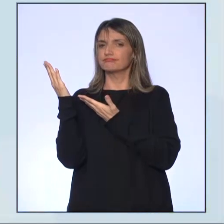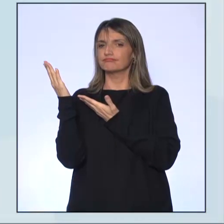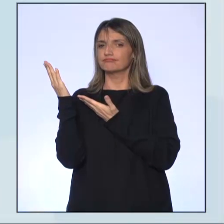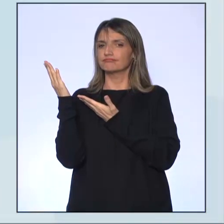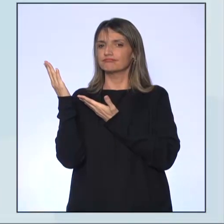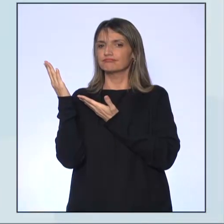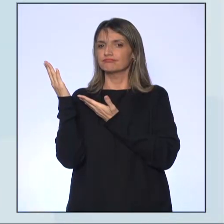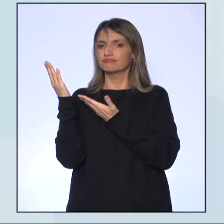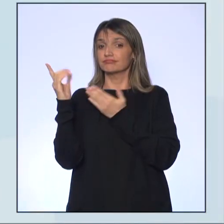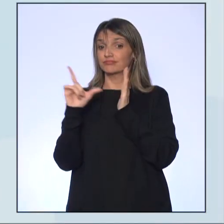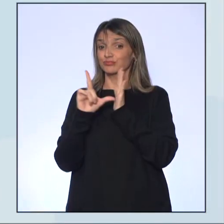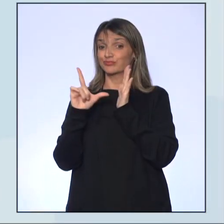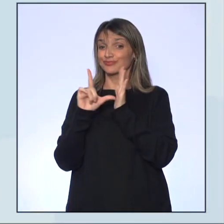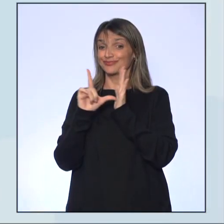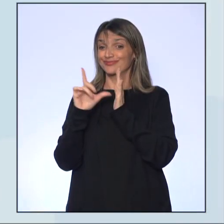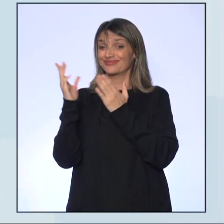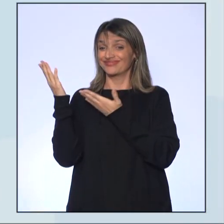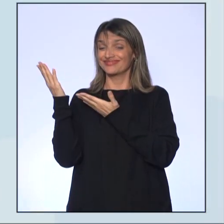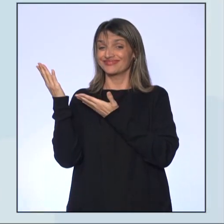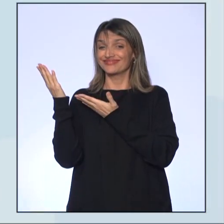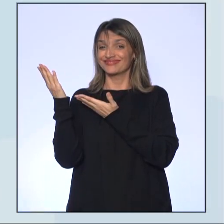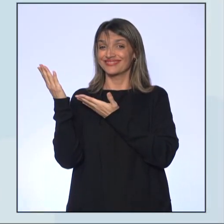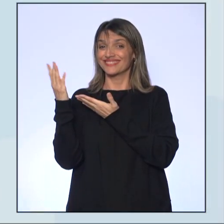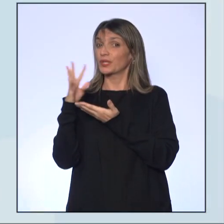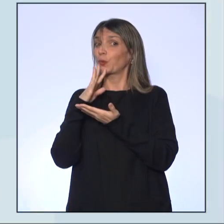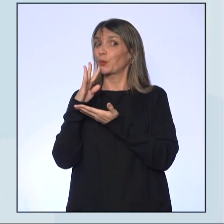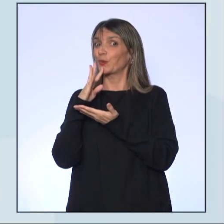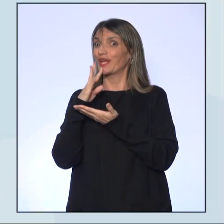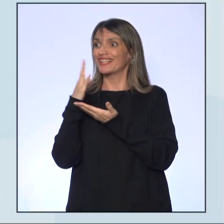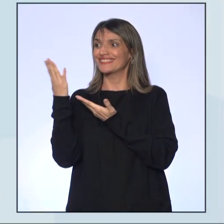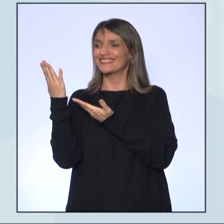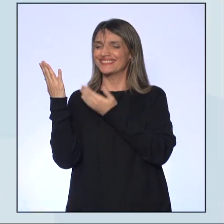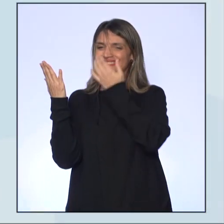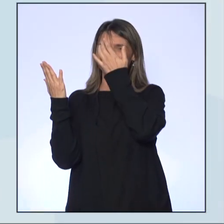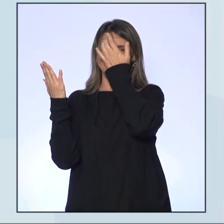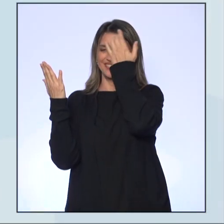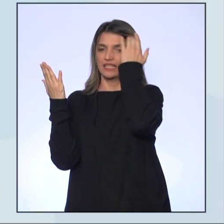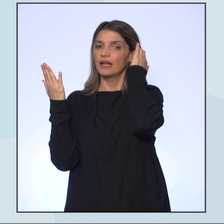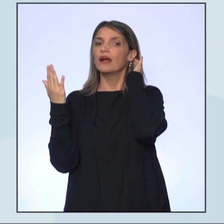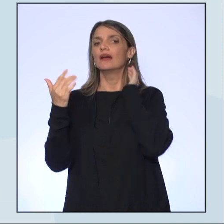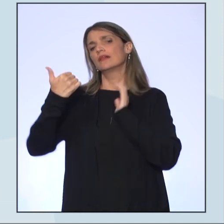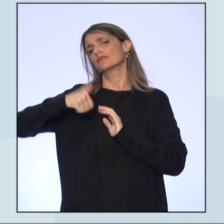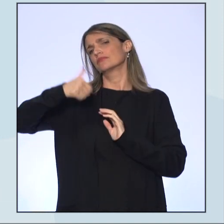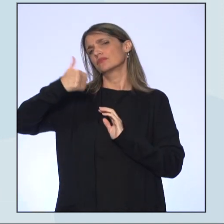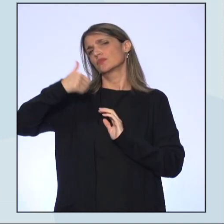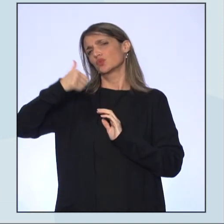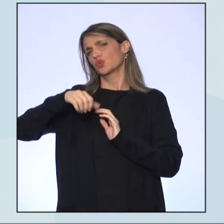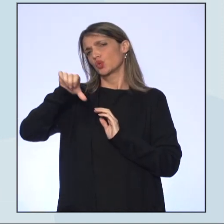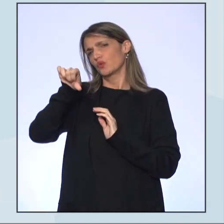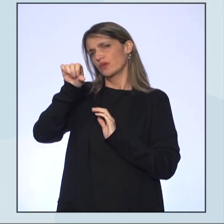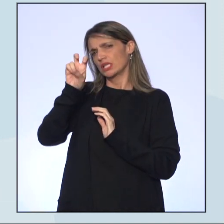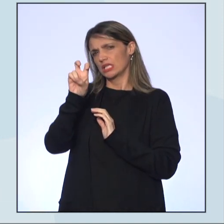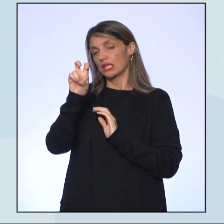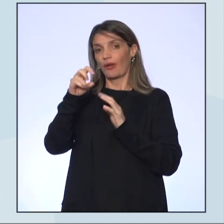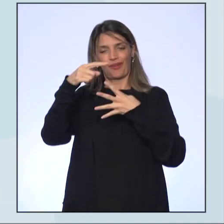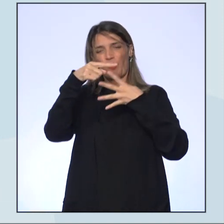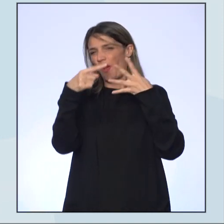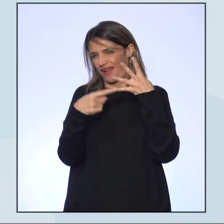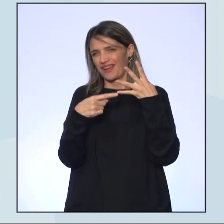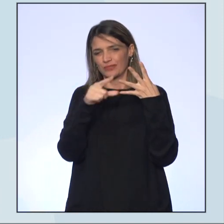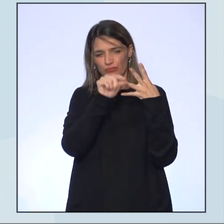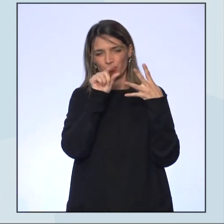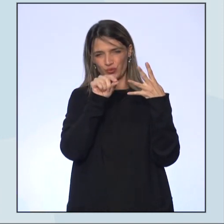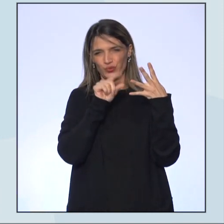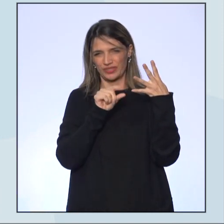está aí a carinha do Lutero, para quem tem curiosidade, está aí essa imagem dele. E analisando as 95 teses, as 4 que a gente acabou